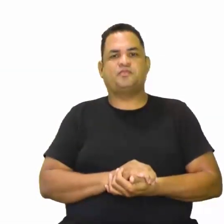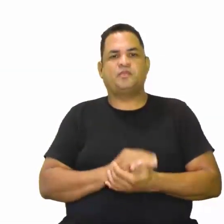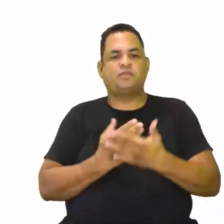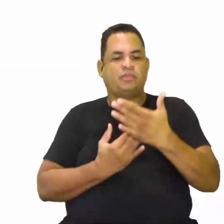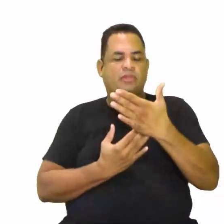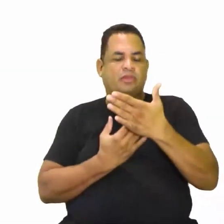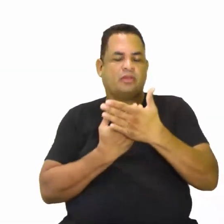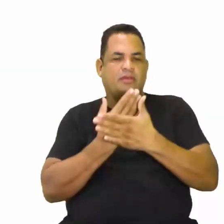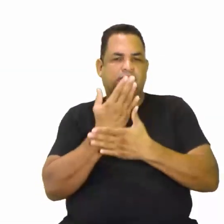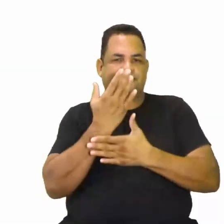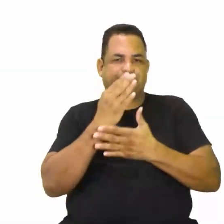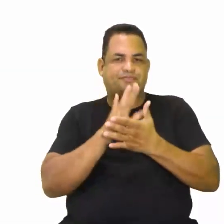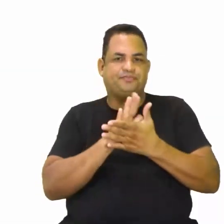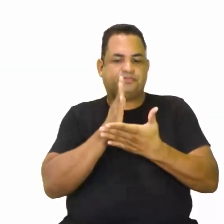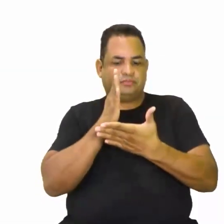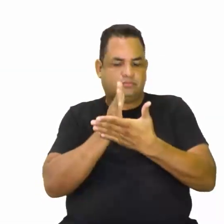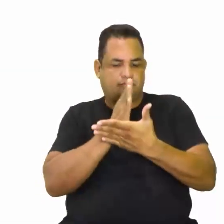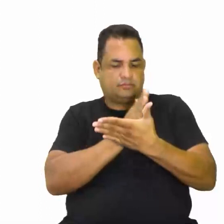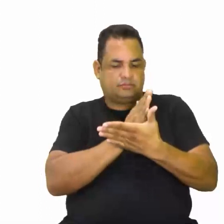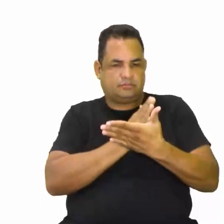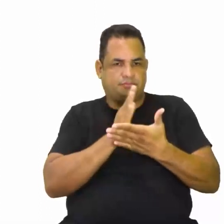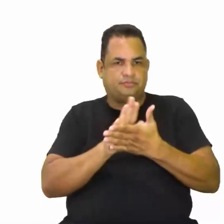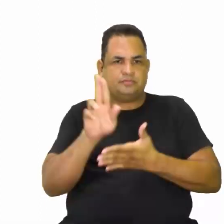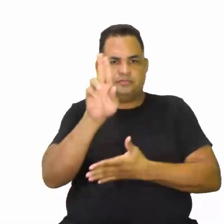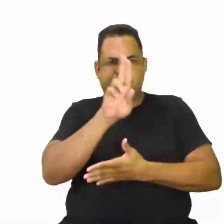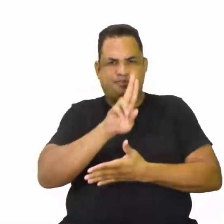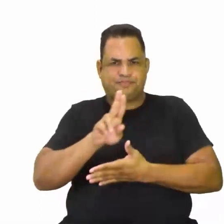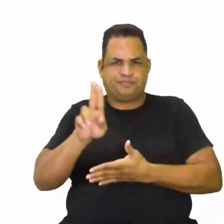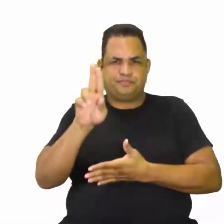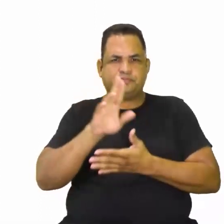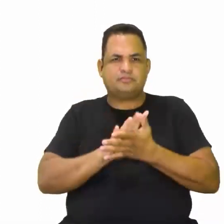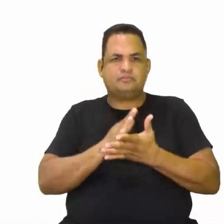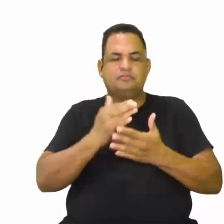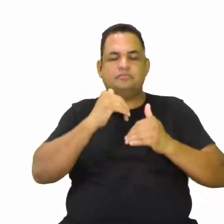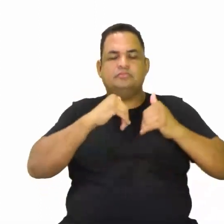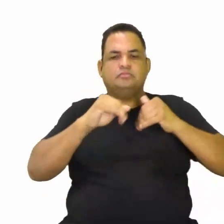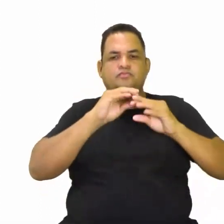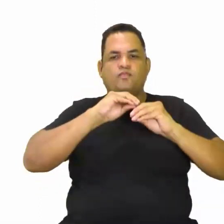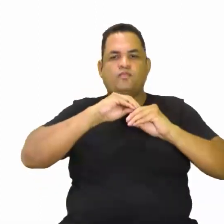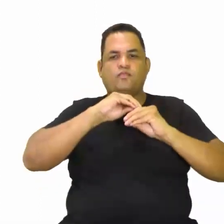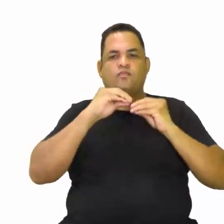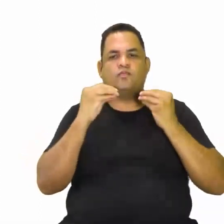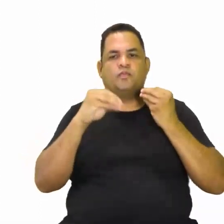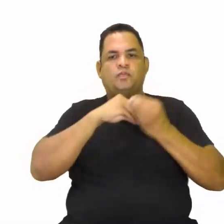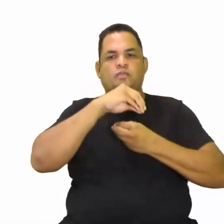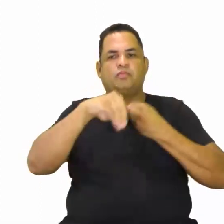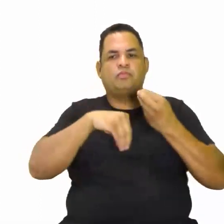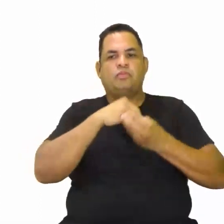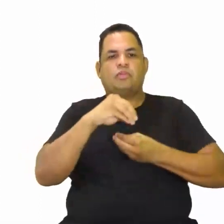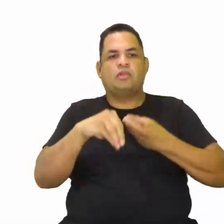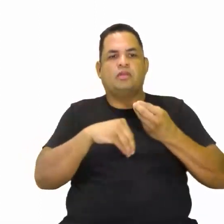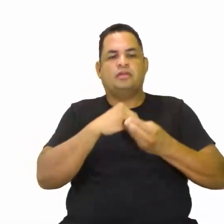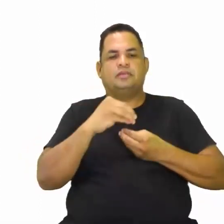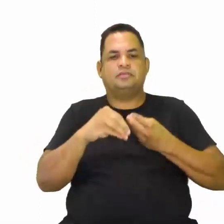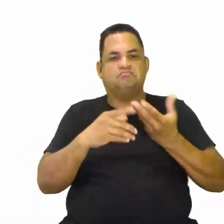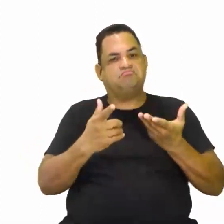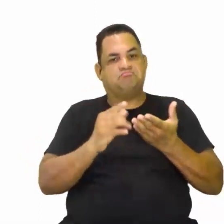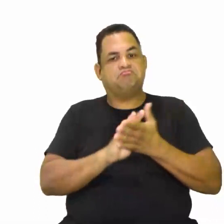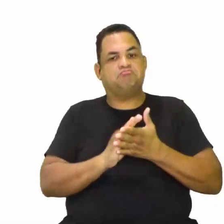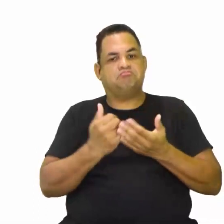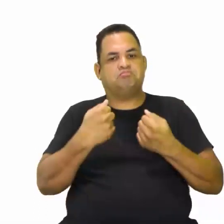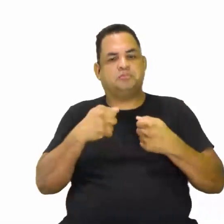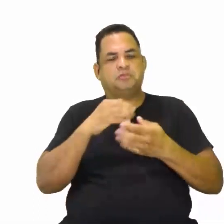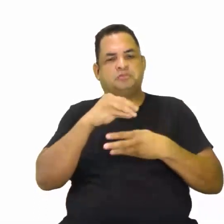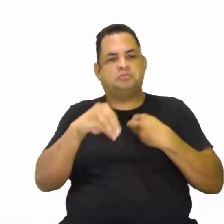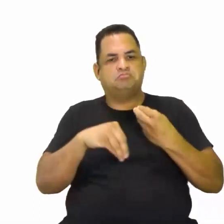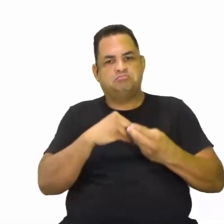a destilação fracionada. É utilizada para separar misturas contendo 2 ou mais líquidos miscíveis, quer dizer, se mistura